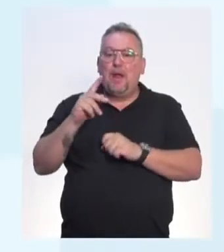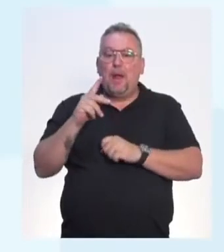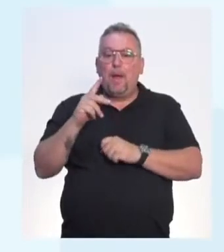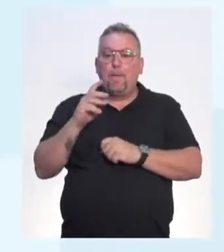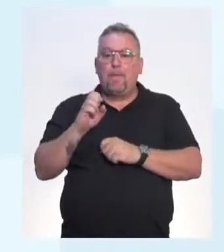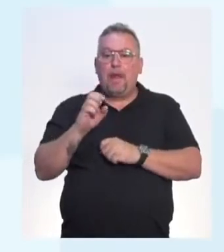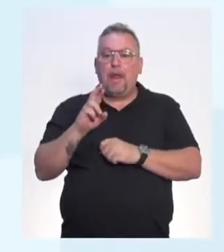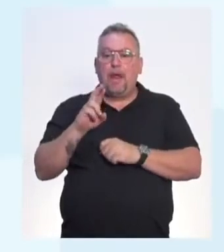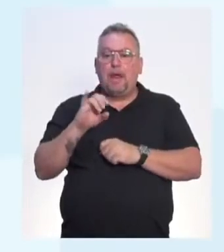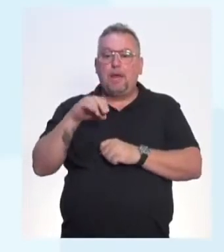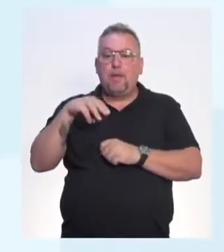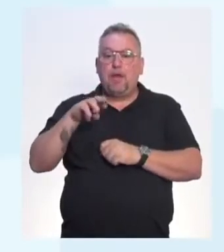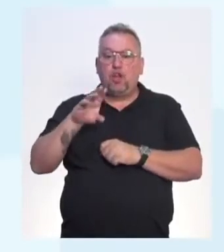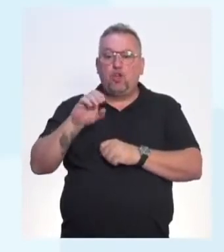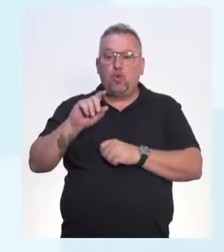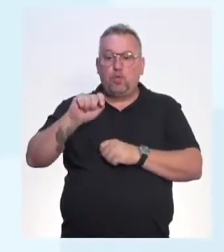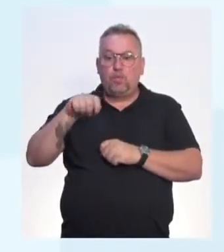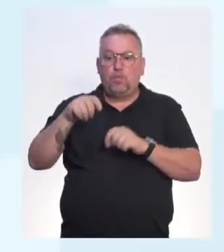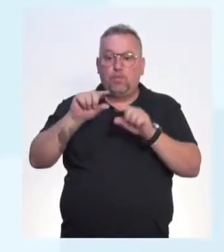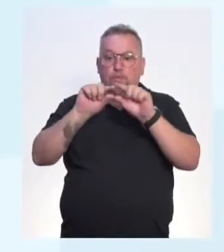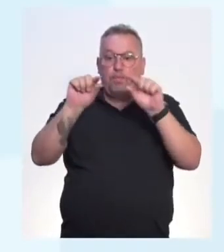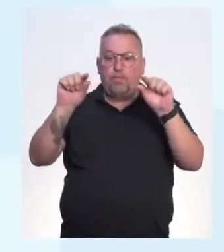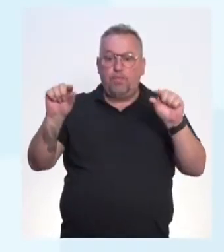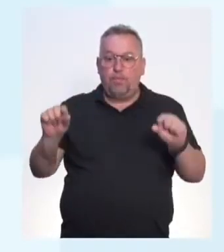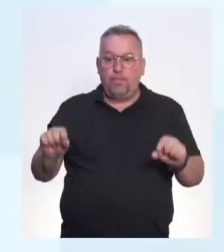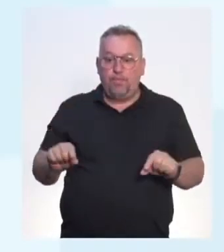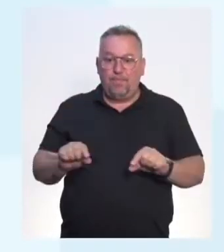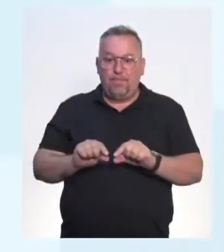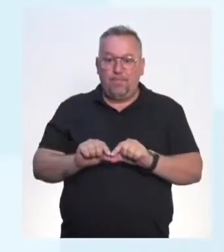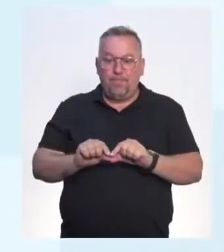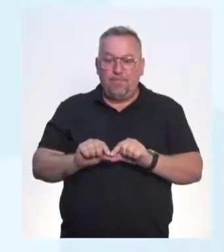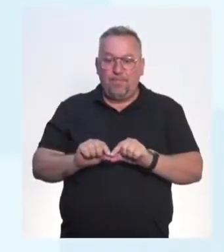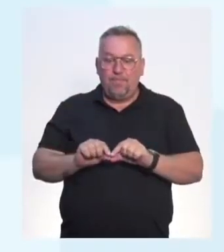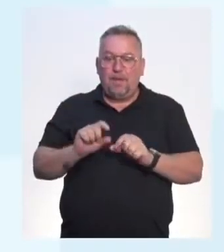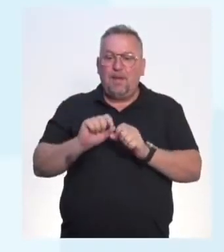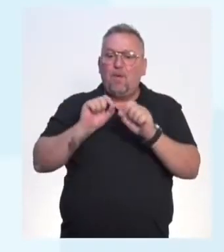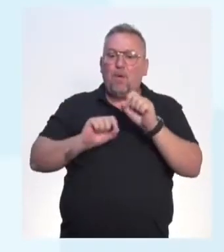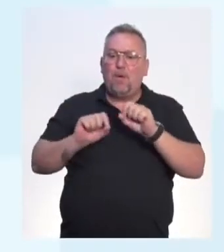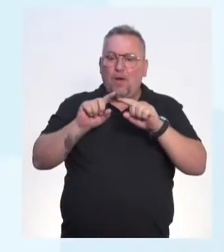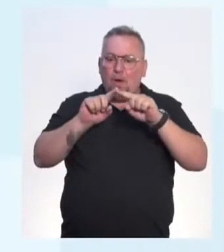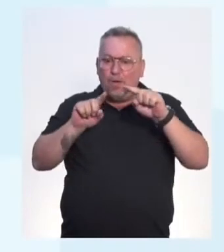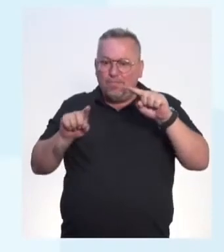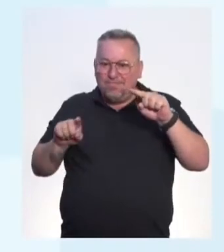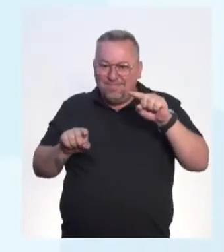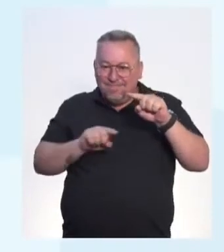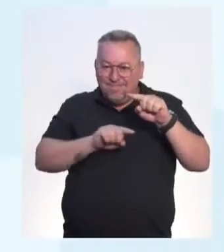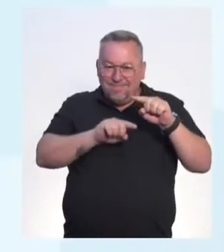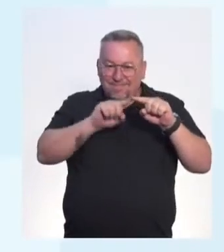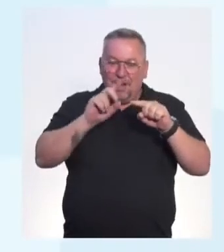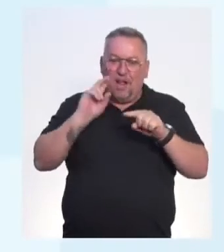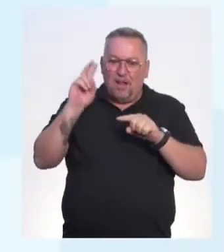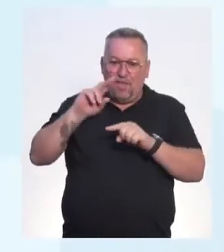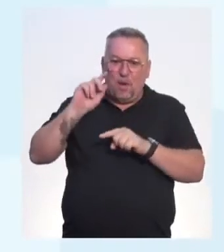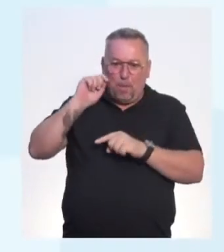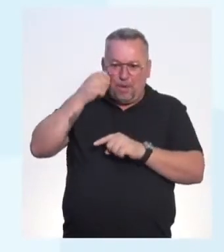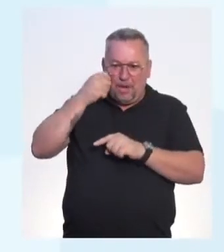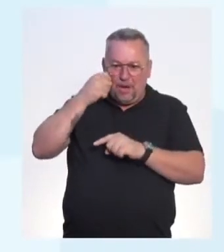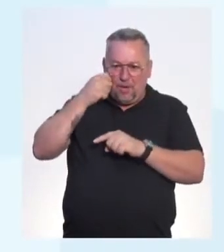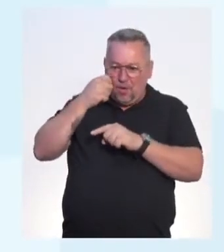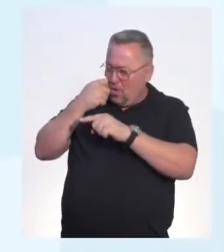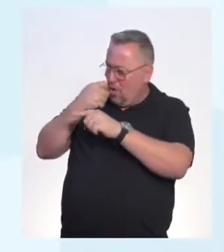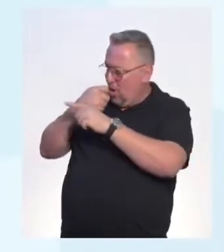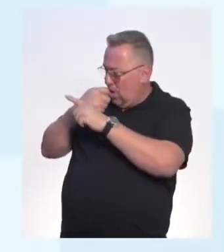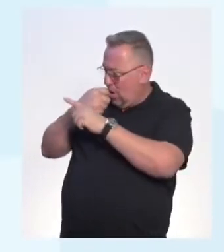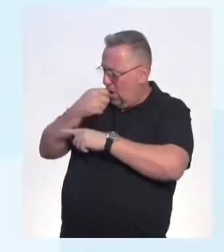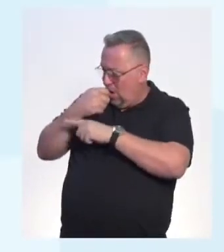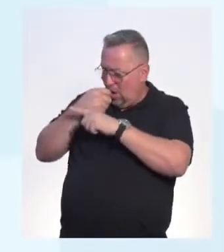uma figura. Então, toda vez que a gente fala em perímetro, a gente está falando dessa linha de contorno. É aquela linha que divide a parte interna